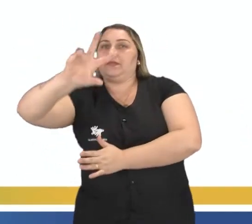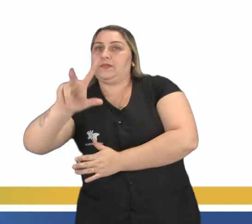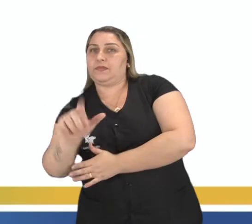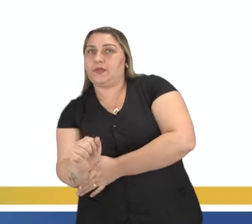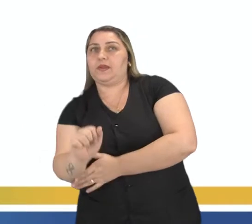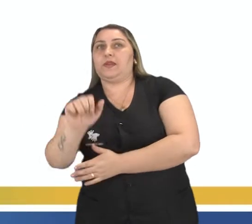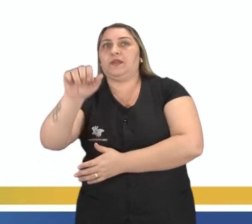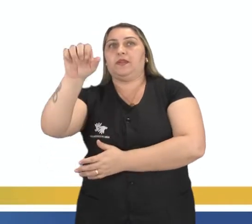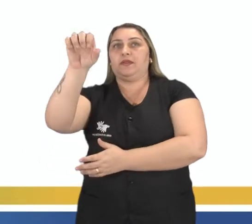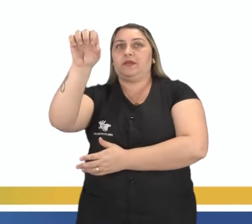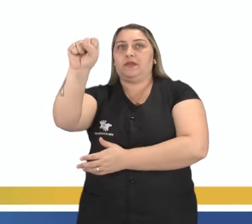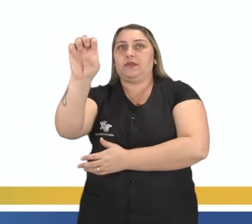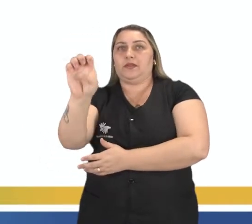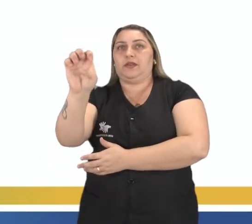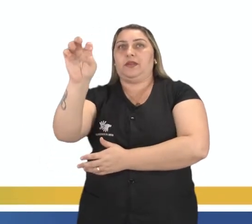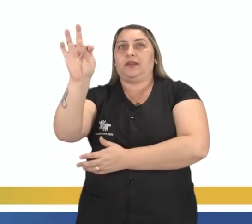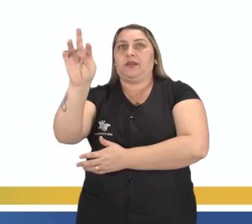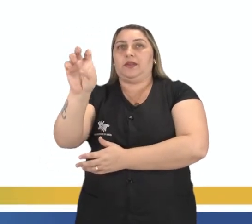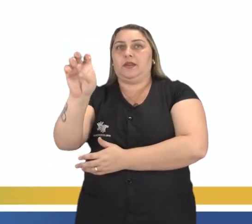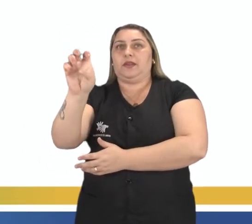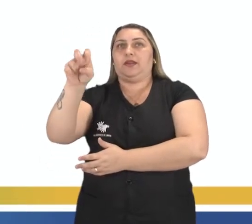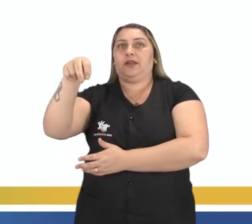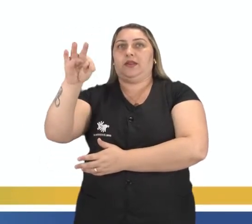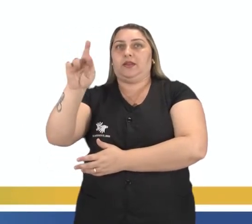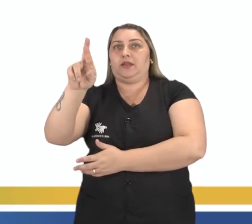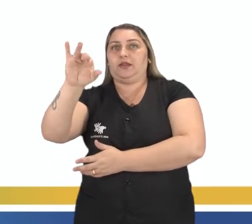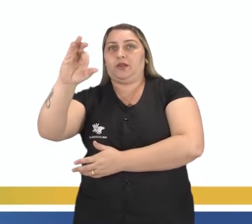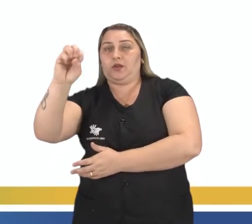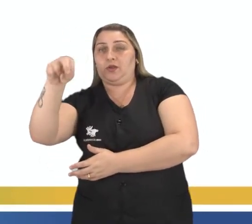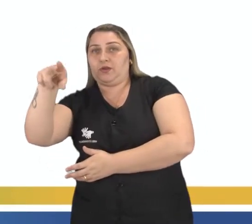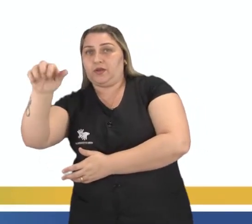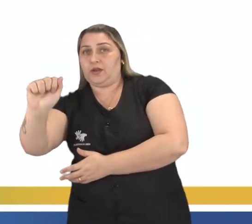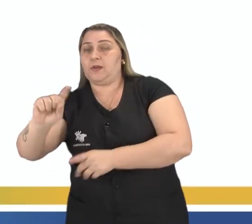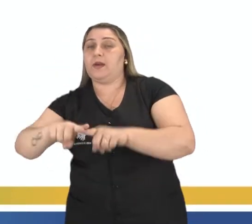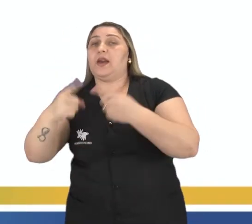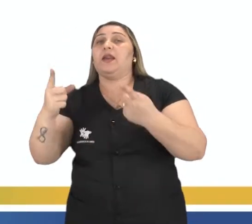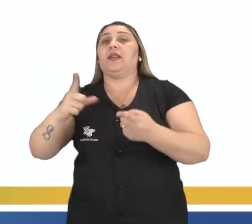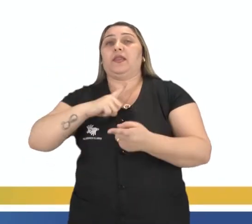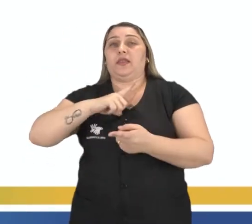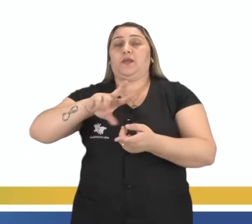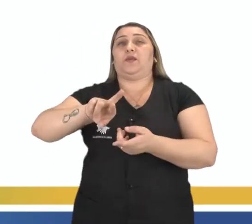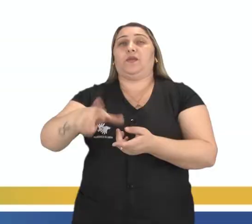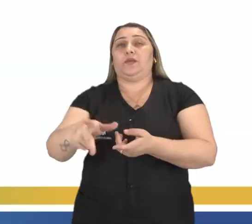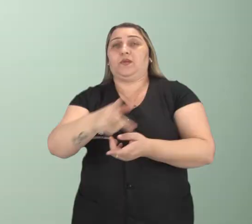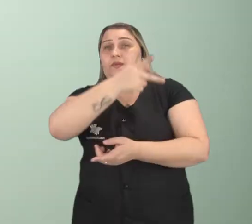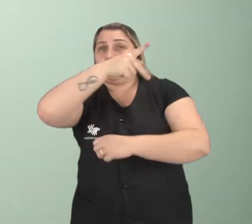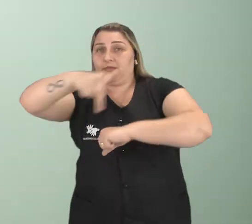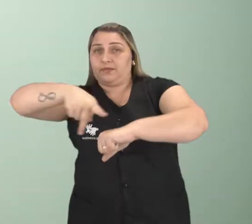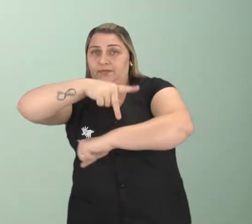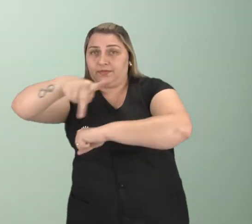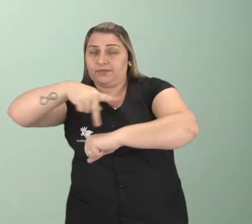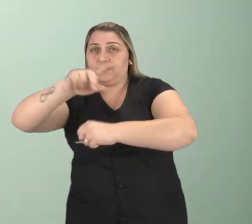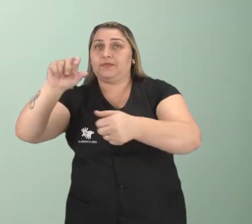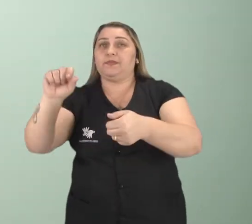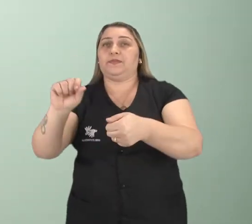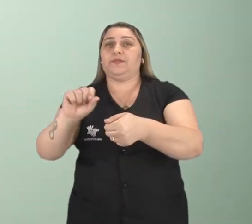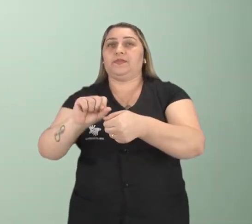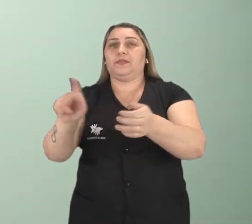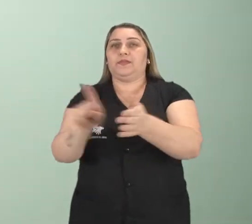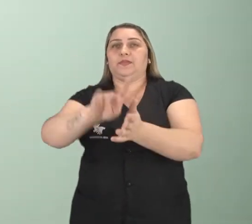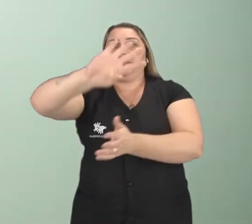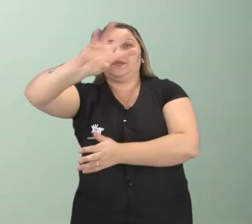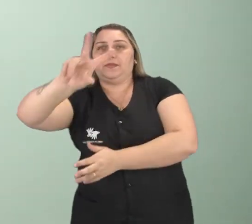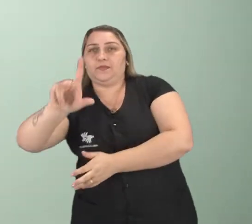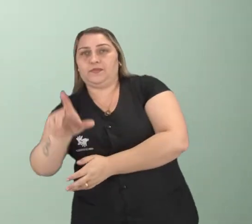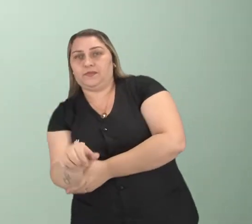África setentrional. Só que aí a gente tem uma distinção, que esses países que fazem parte dessa